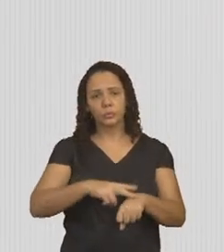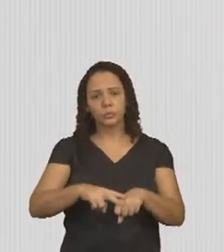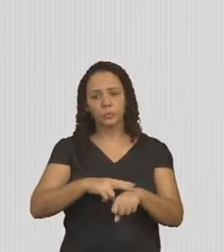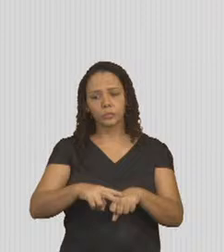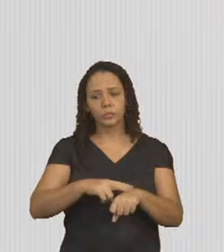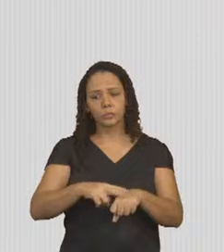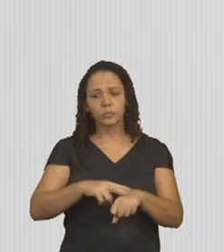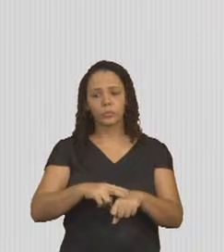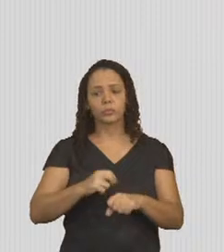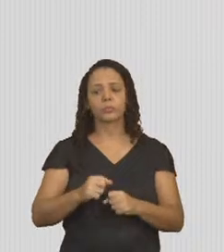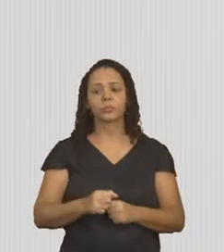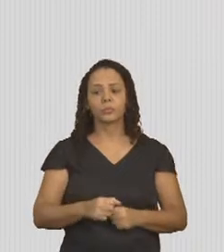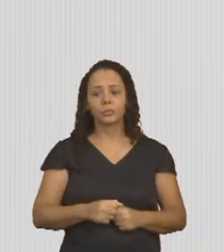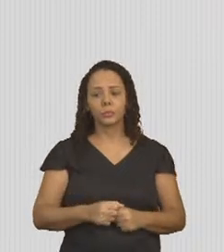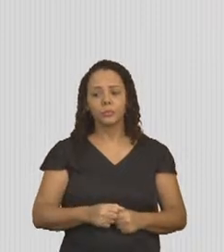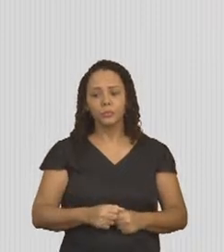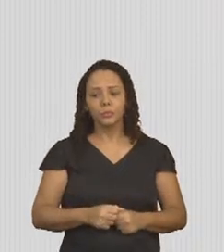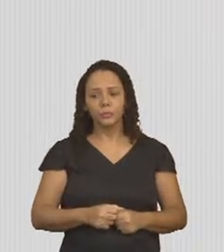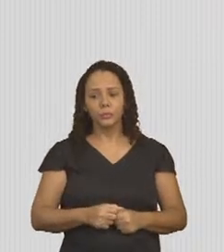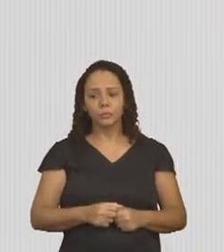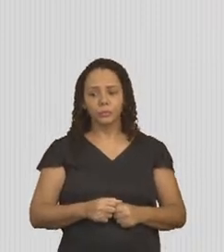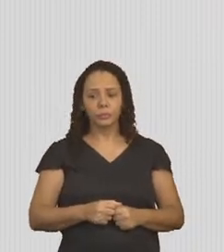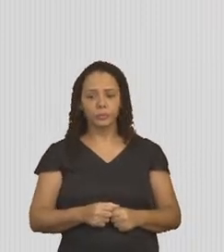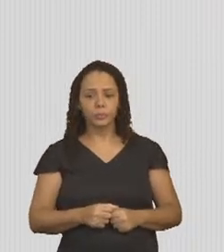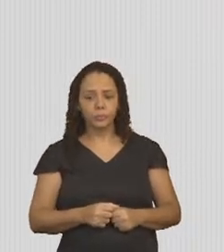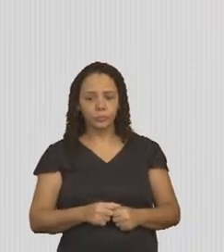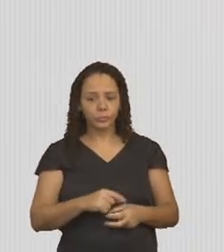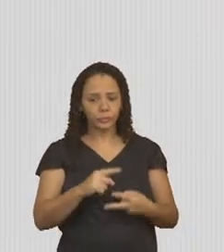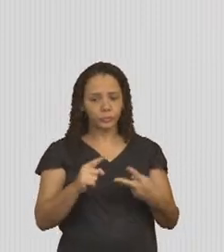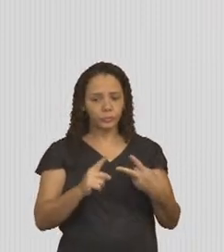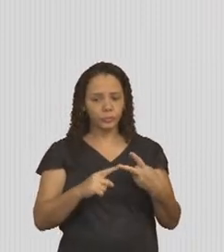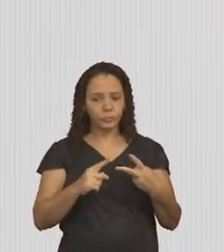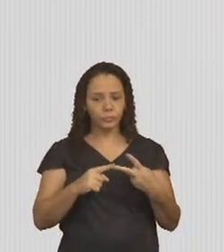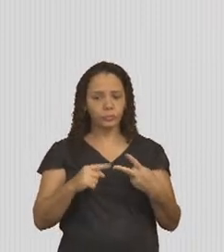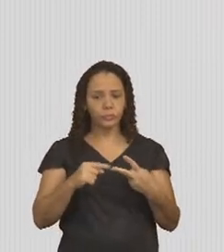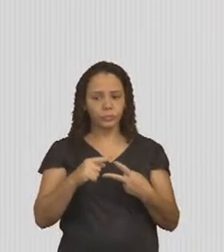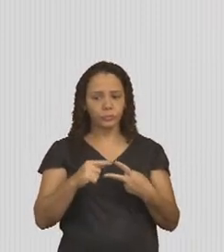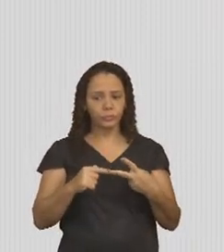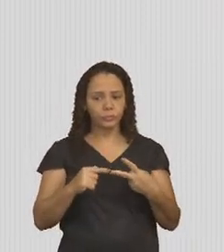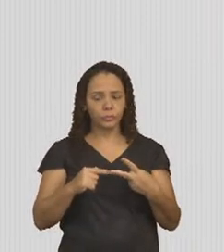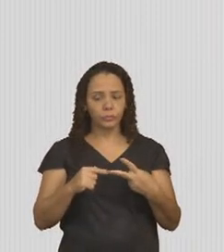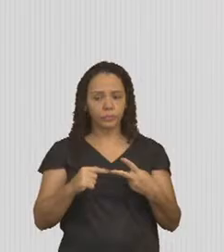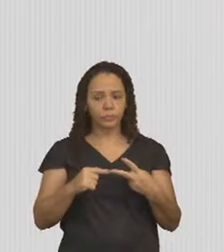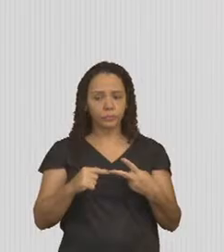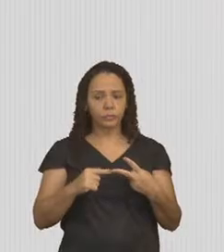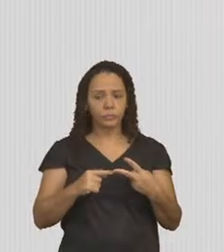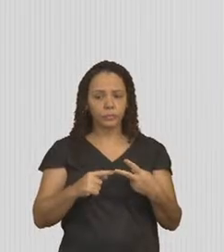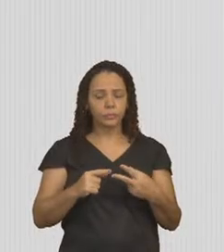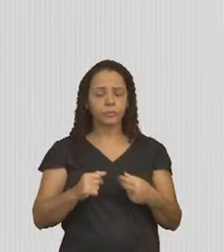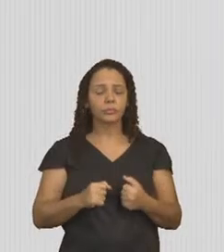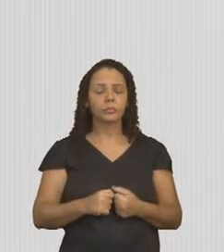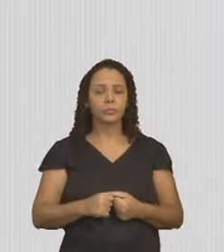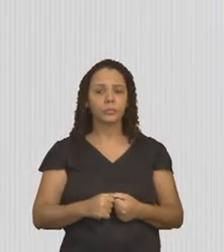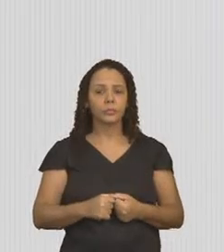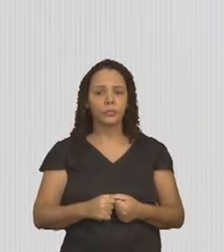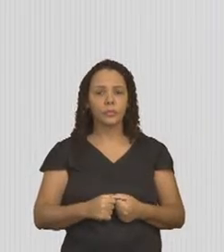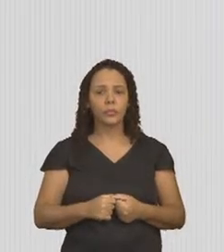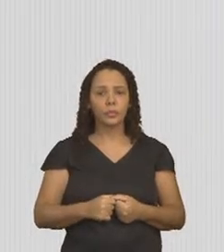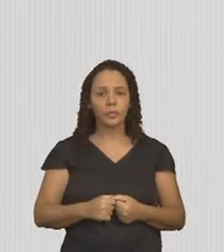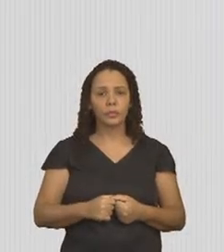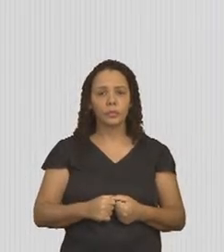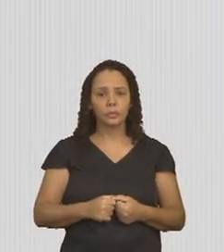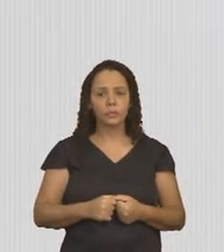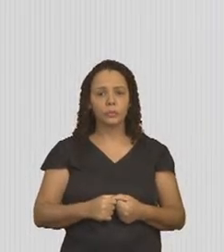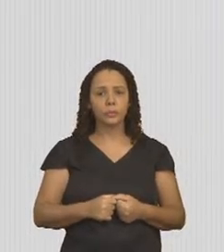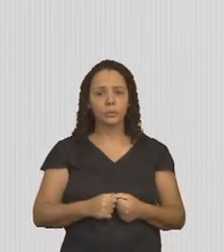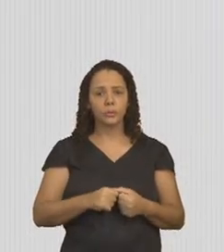Santa Marina. Aqui a gente colocou entre o Jardim Santa Marina e a Cidade de Salvador, mas na realidade é ali no Parque Linear Tupinambás, que fica no fundo das ruas